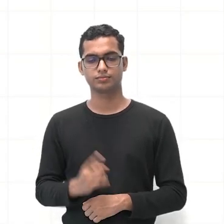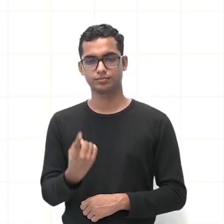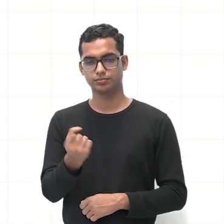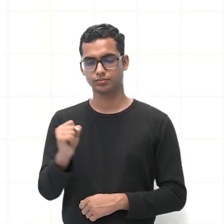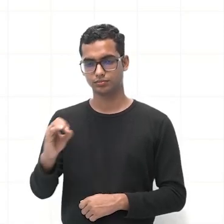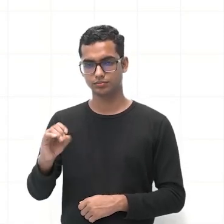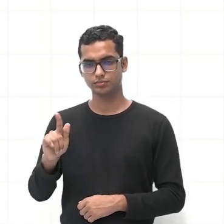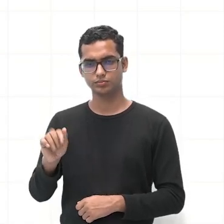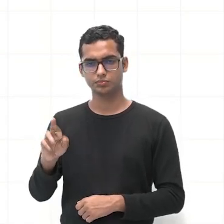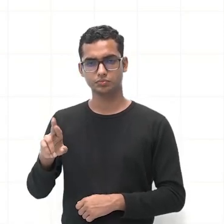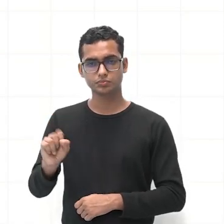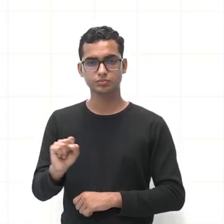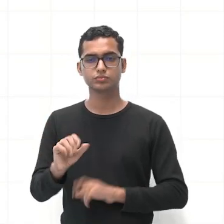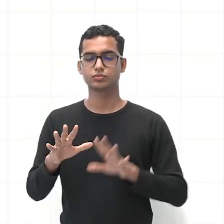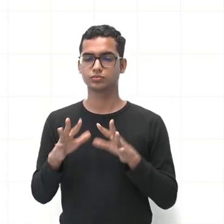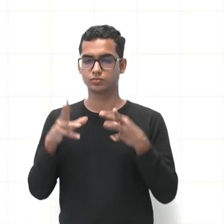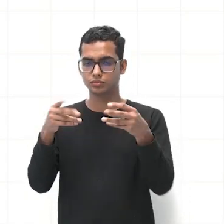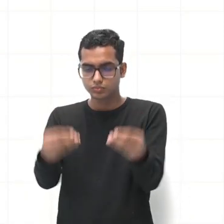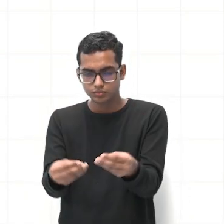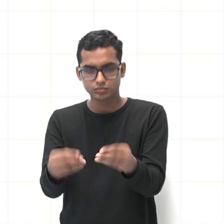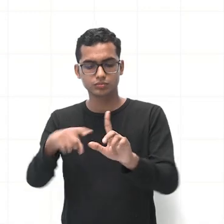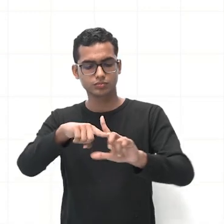os ângulos são agudos.